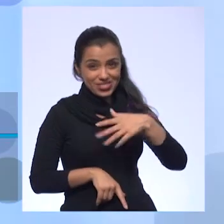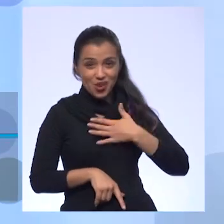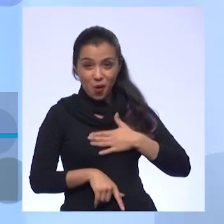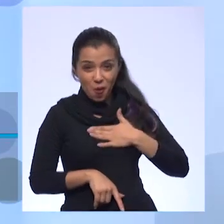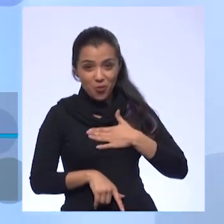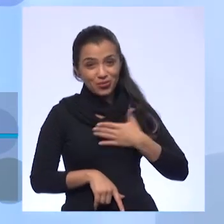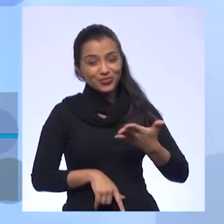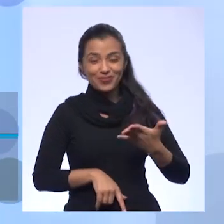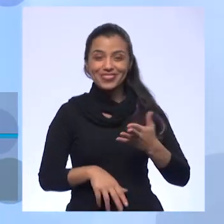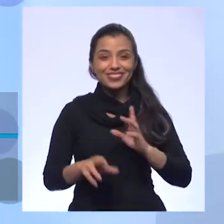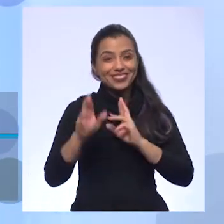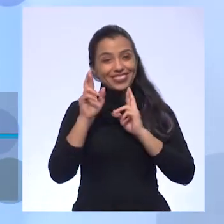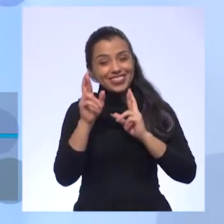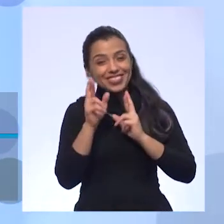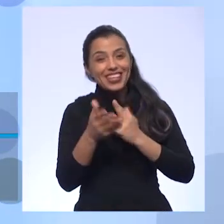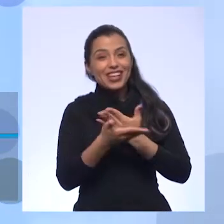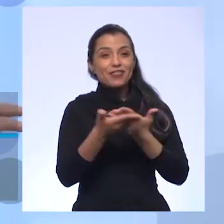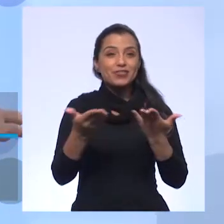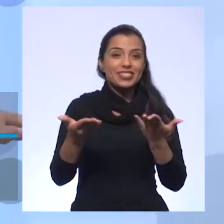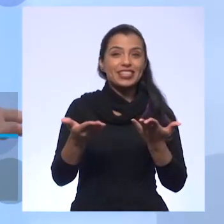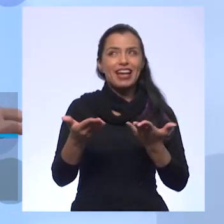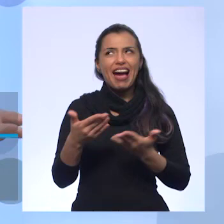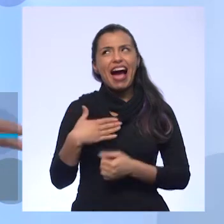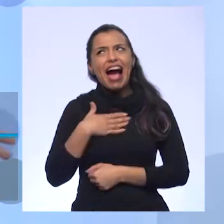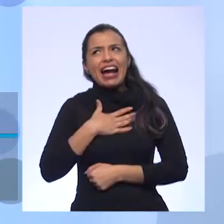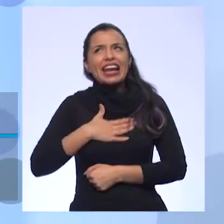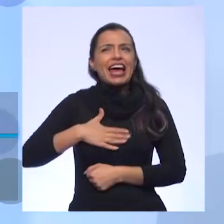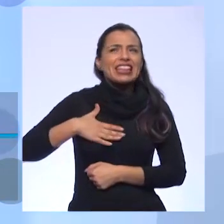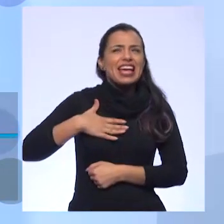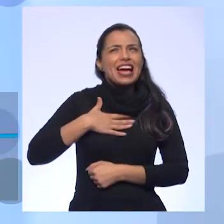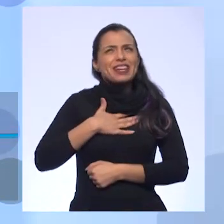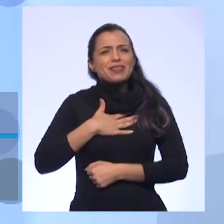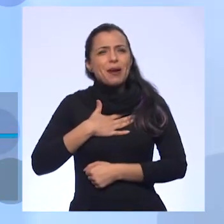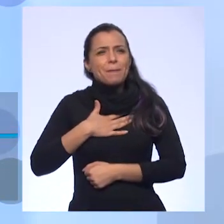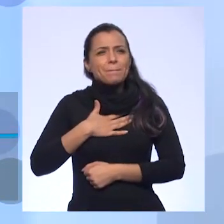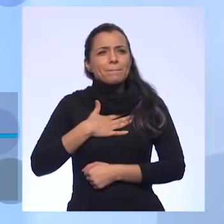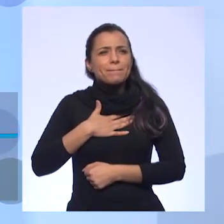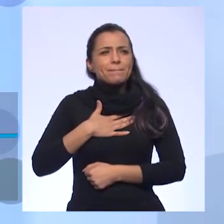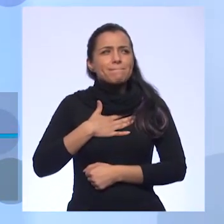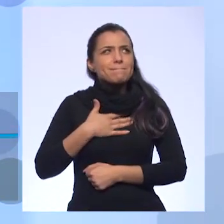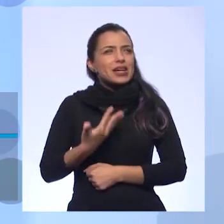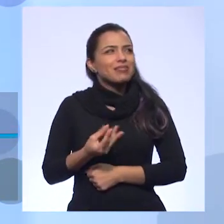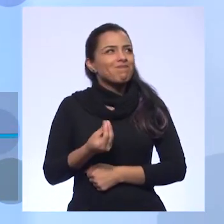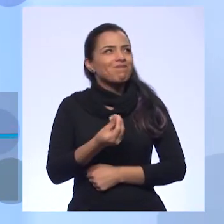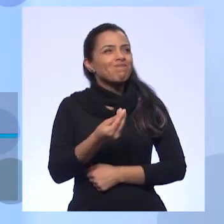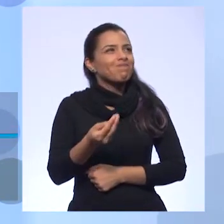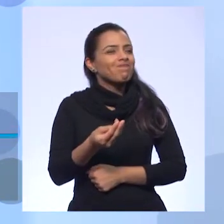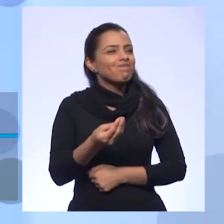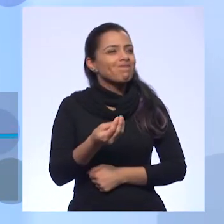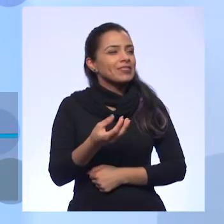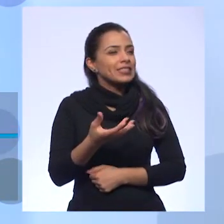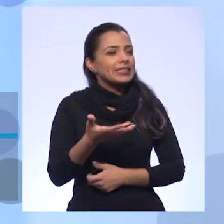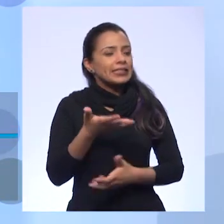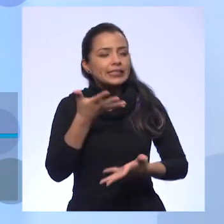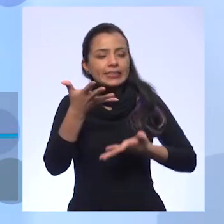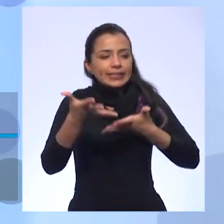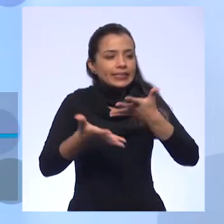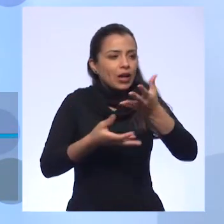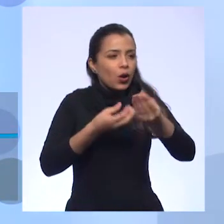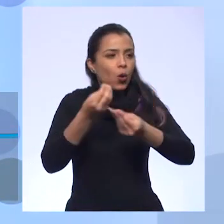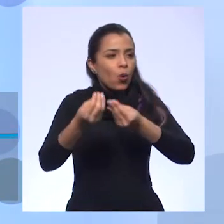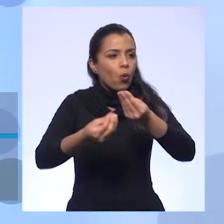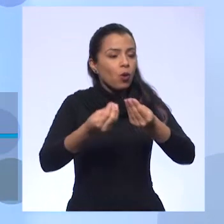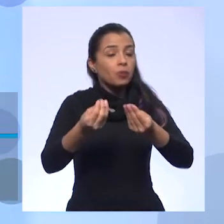gente procura, não é agradar, né? Acho que não é essa palavra agradar. Não, a gente procura trazer alguma